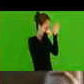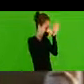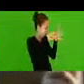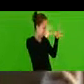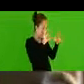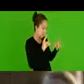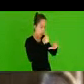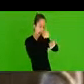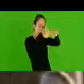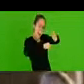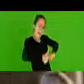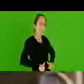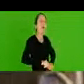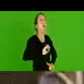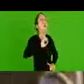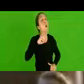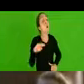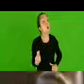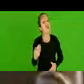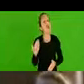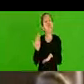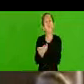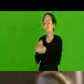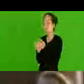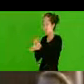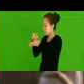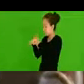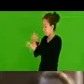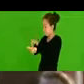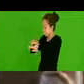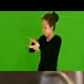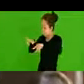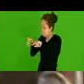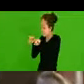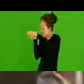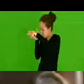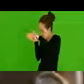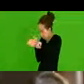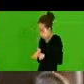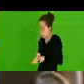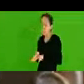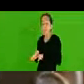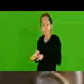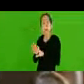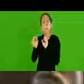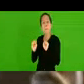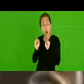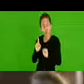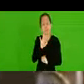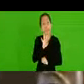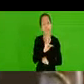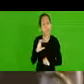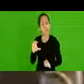ou um estudo documental, uma pesquisa documental no trabalho final de curso ou